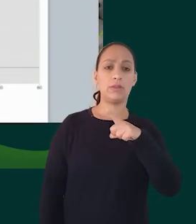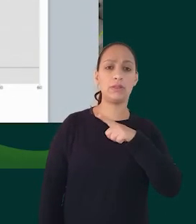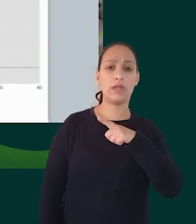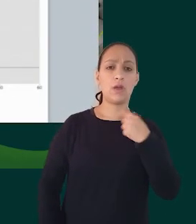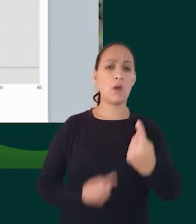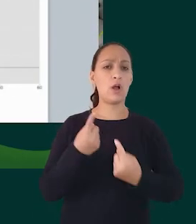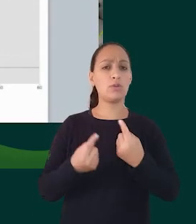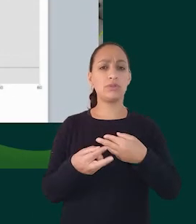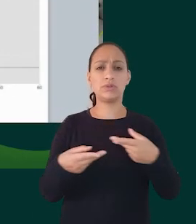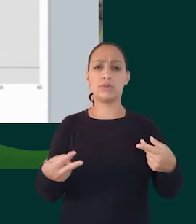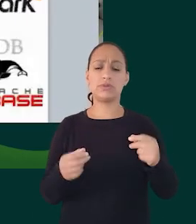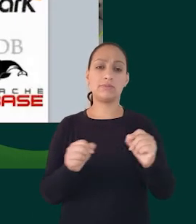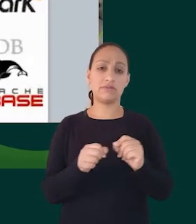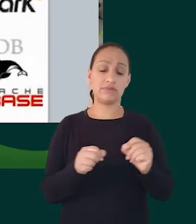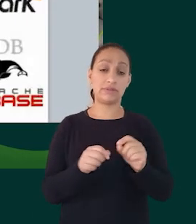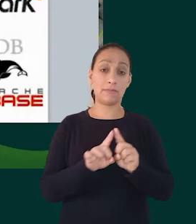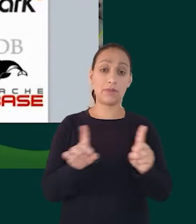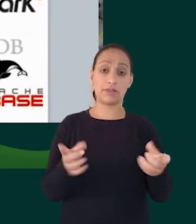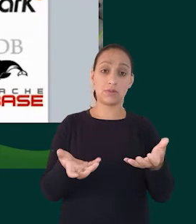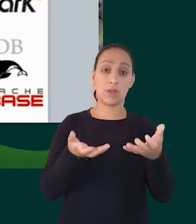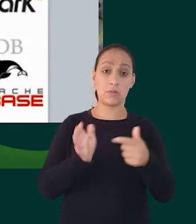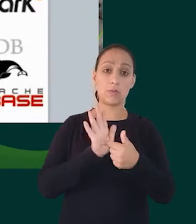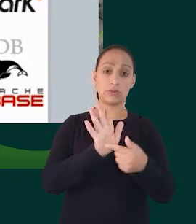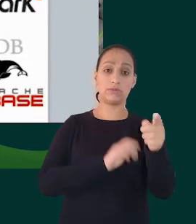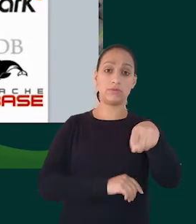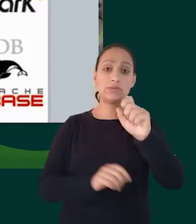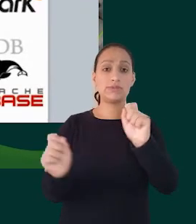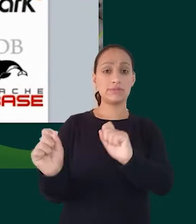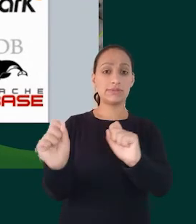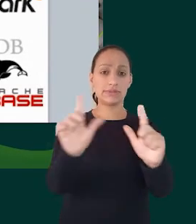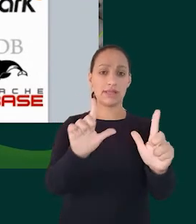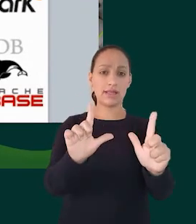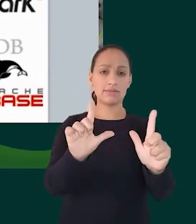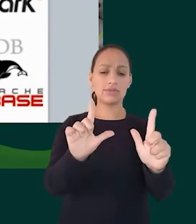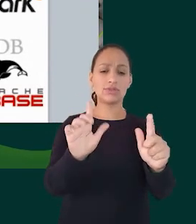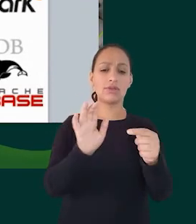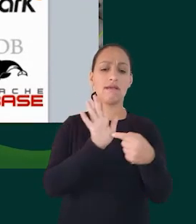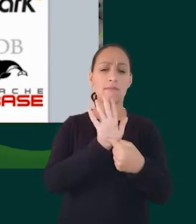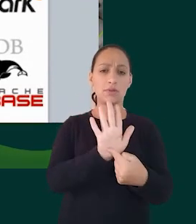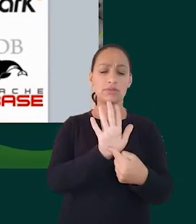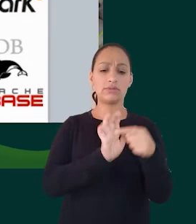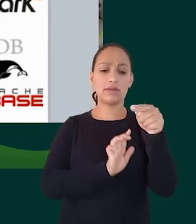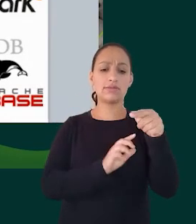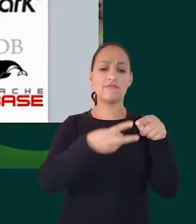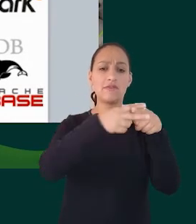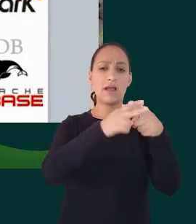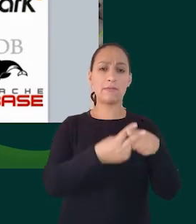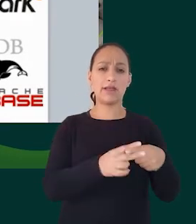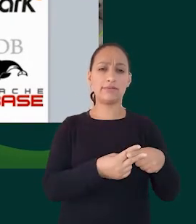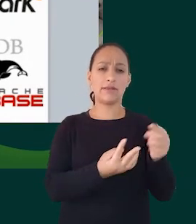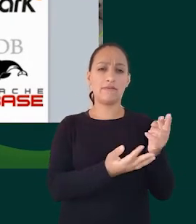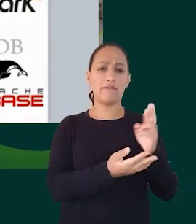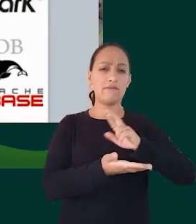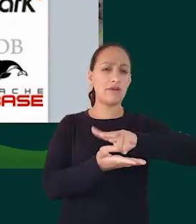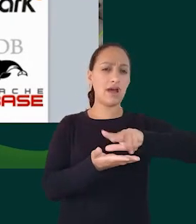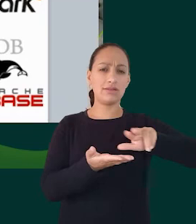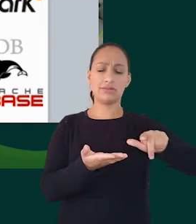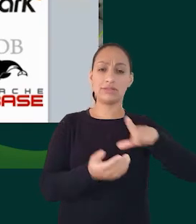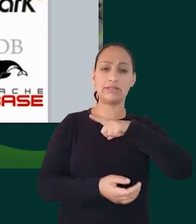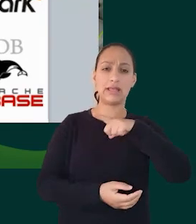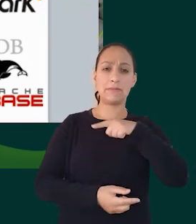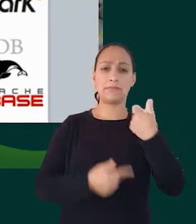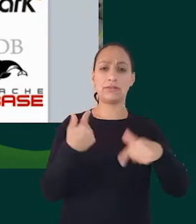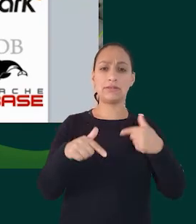tinha mais algumas coisas para fazer, mas eu queria mostrar aqui um slide. Esse é um arsenal de ferramentas que a gente tem para trabalhar com machine learning,